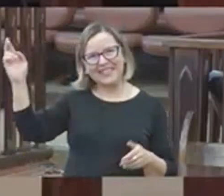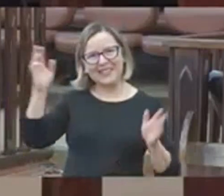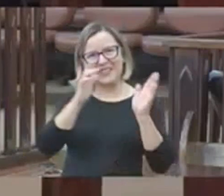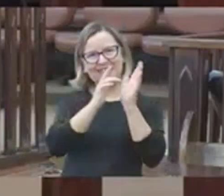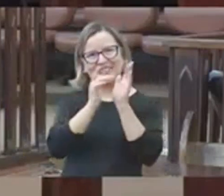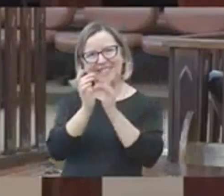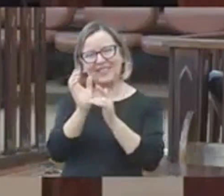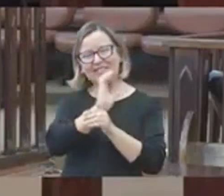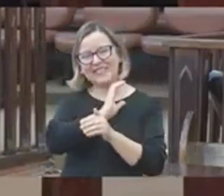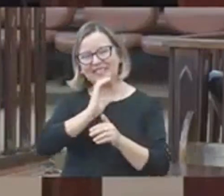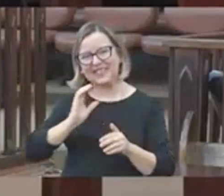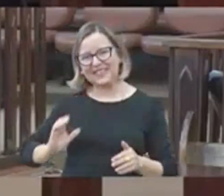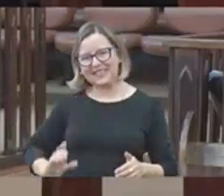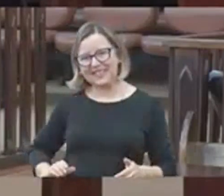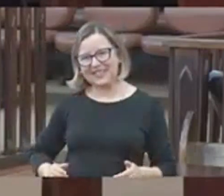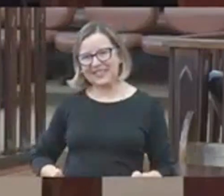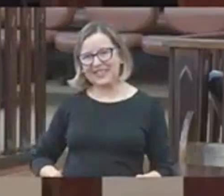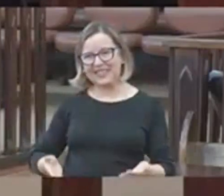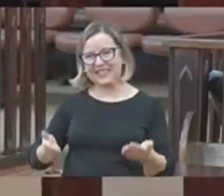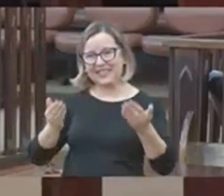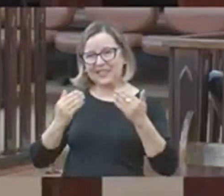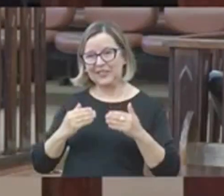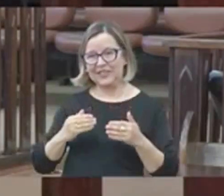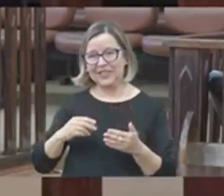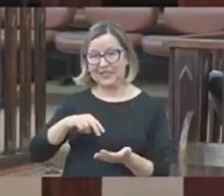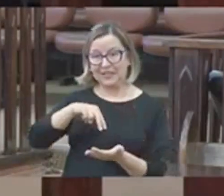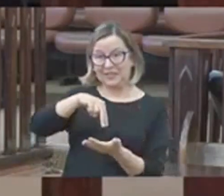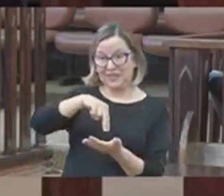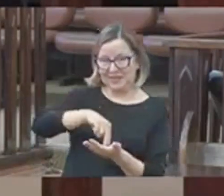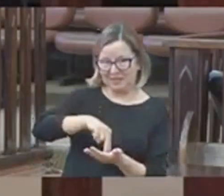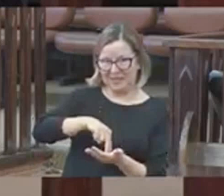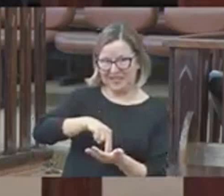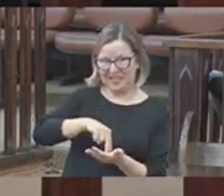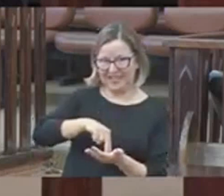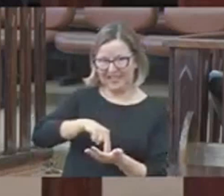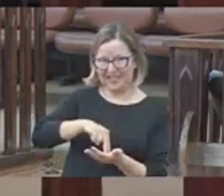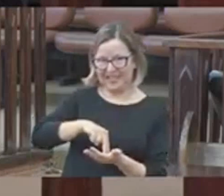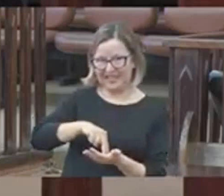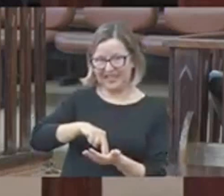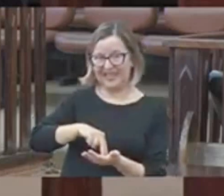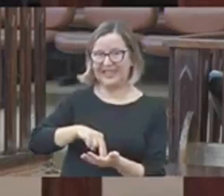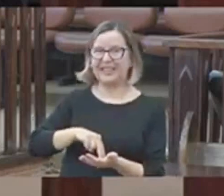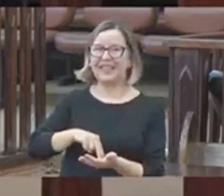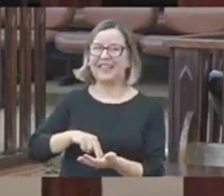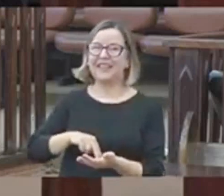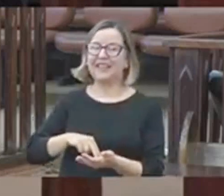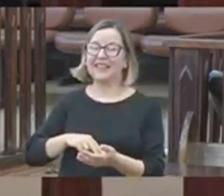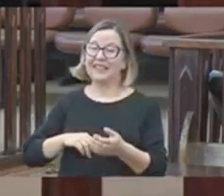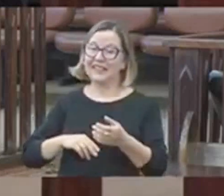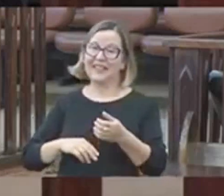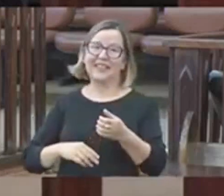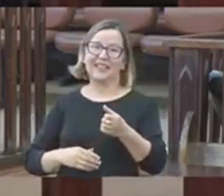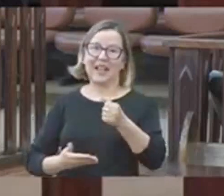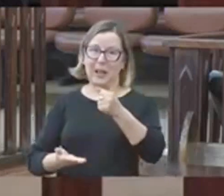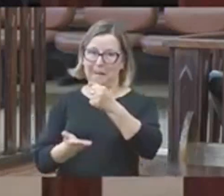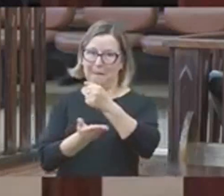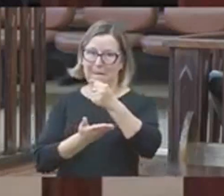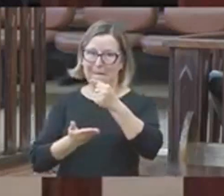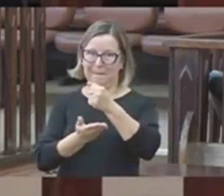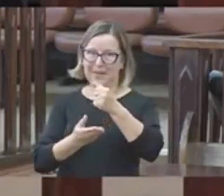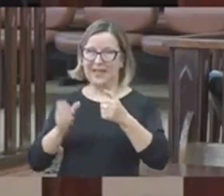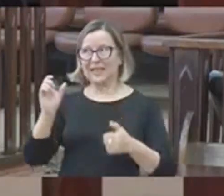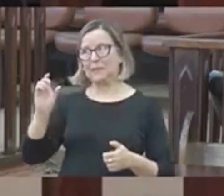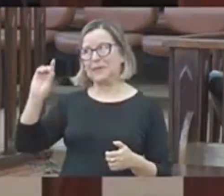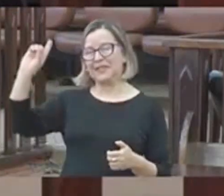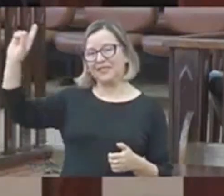nos estabiliza sobre a base da palavra de Deus. A única maneira da família permanecer